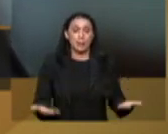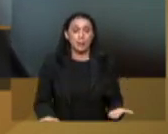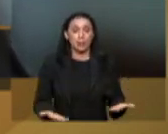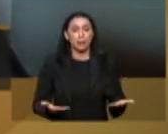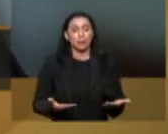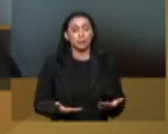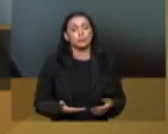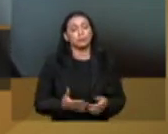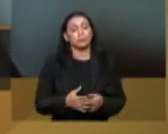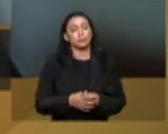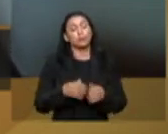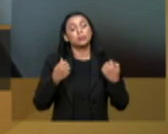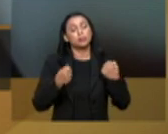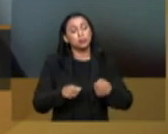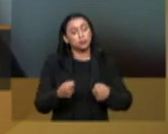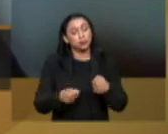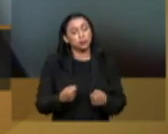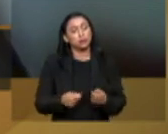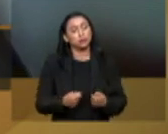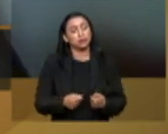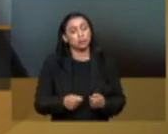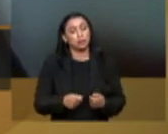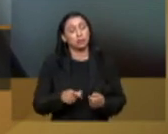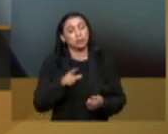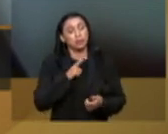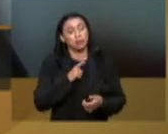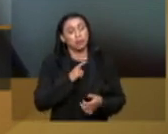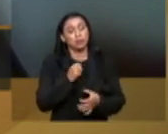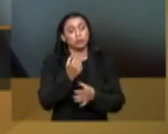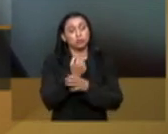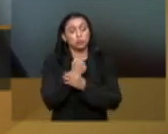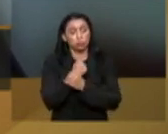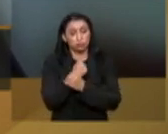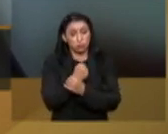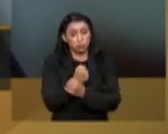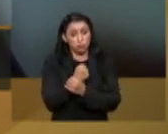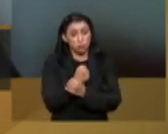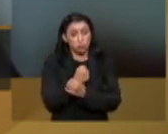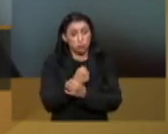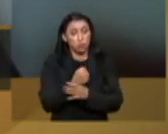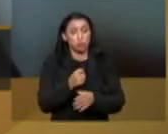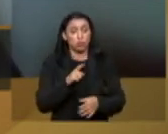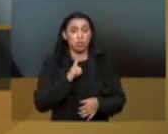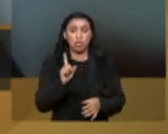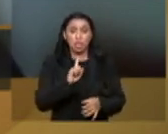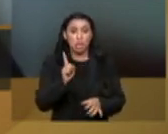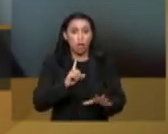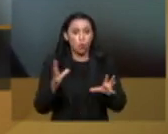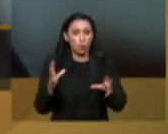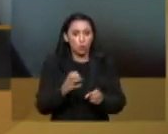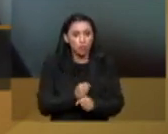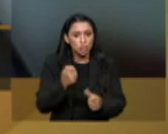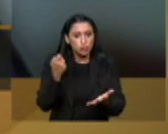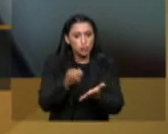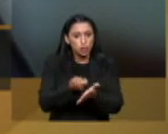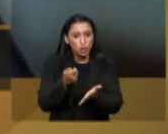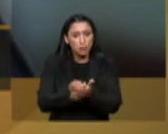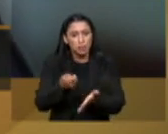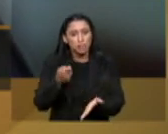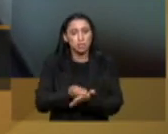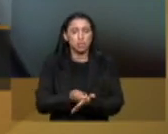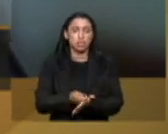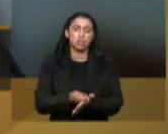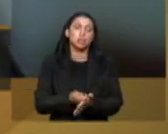pessoas jurídicas devem necessariamente estar sujeitas ao regime não cumulativo de cobrança dessas